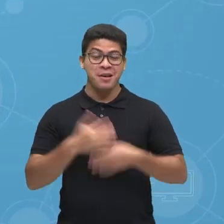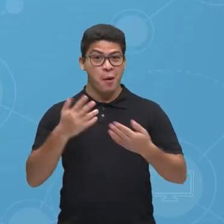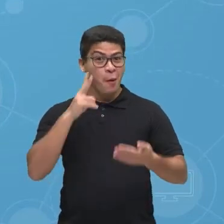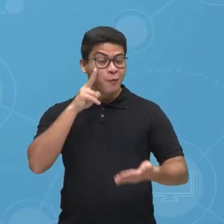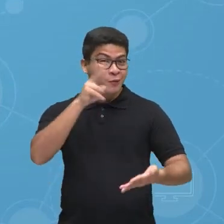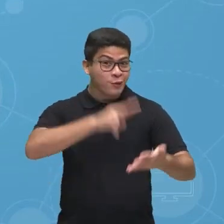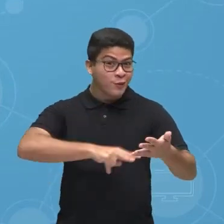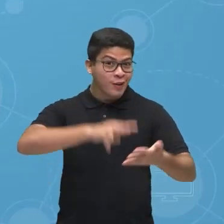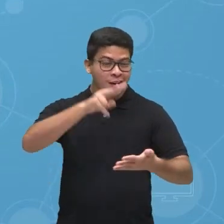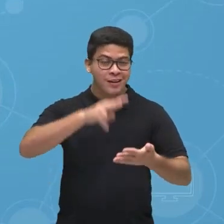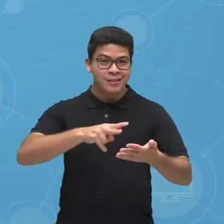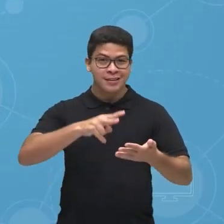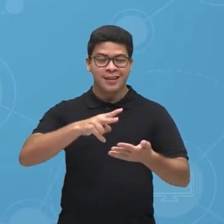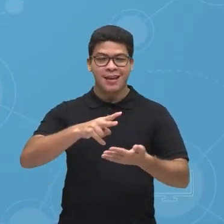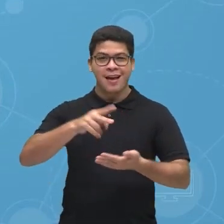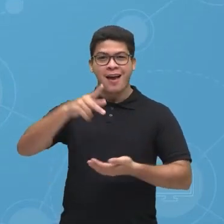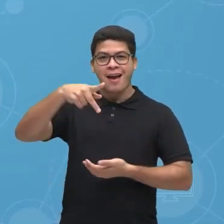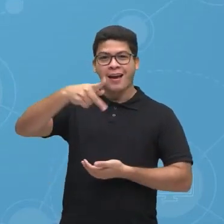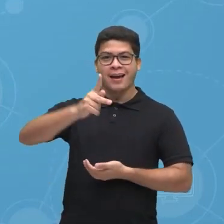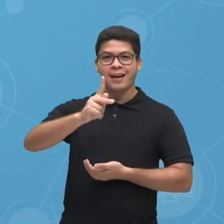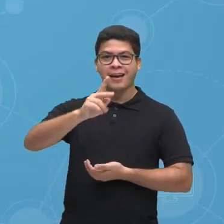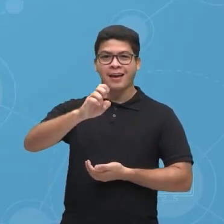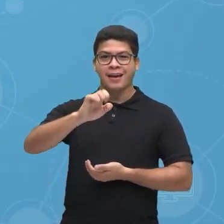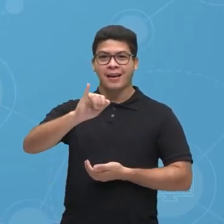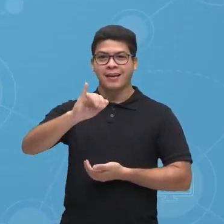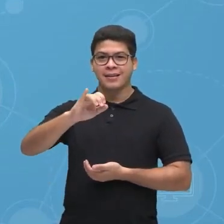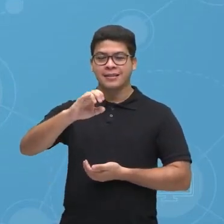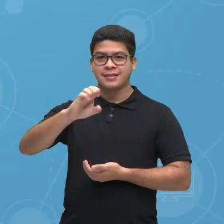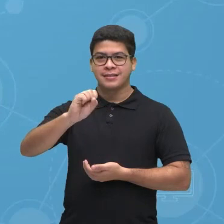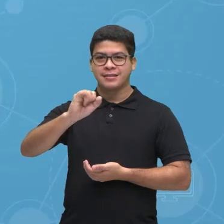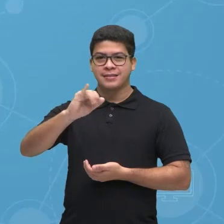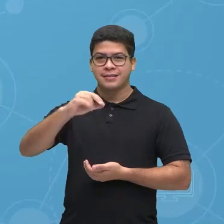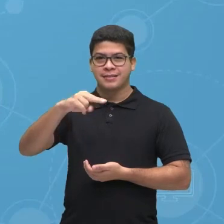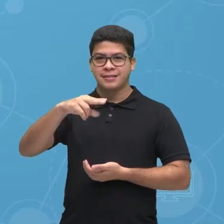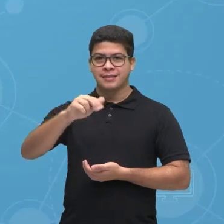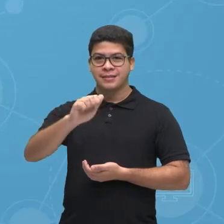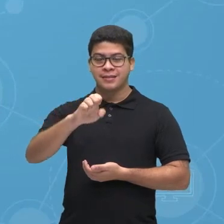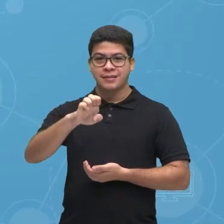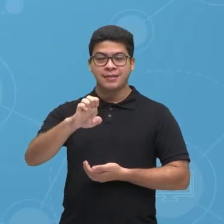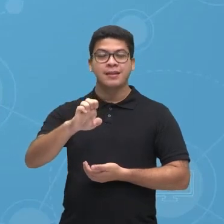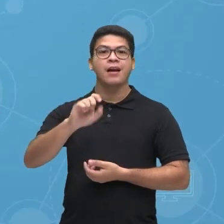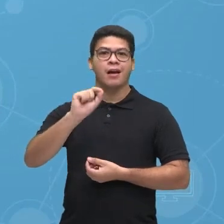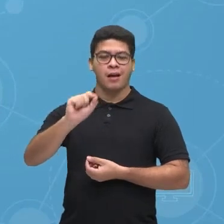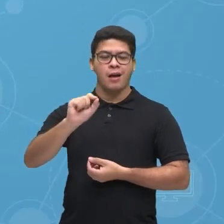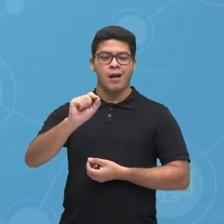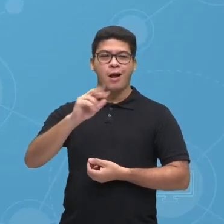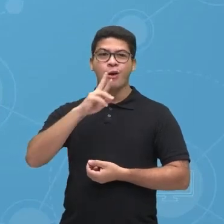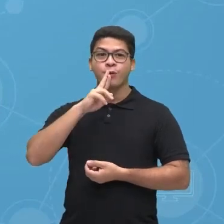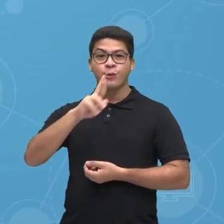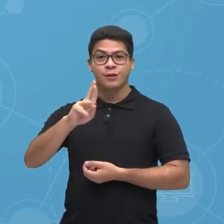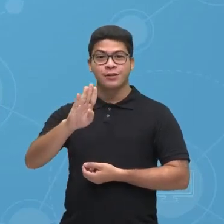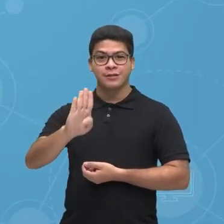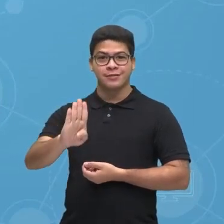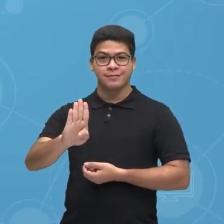aqui, ó, a Keziane, da escola Coronel Fiuza, né, ela diz que é a letra B, né,